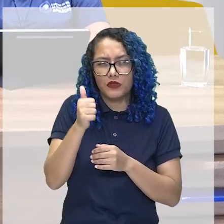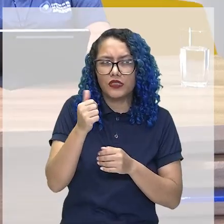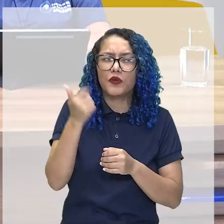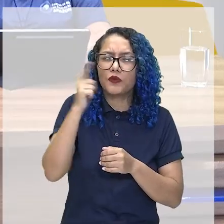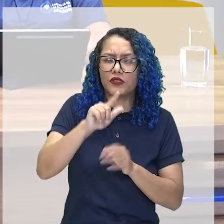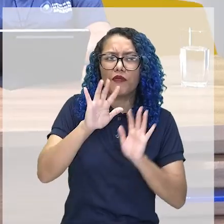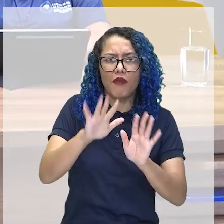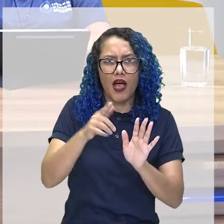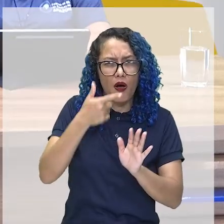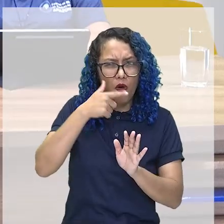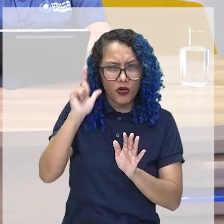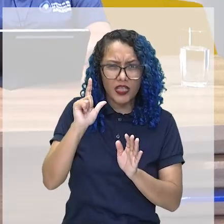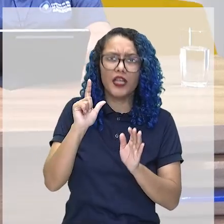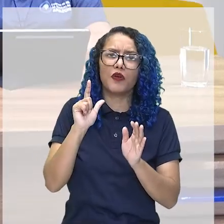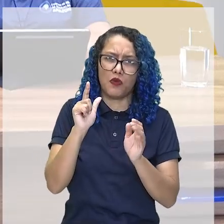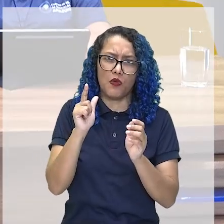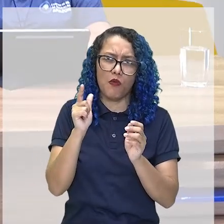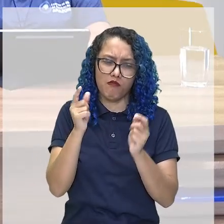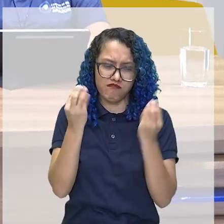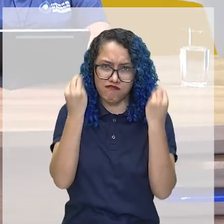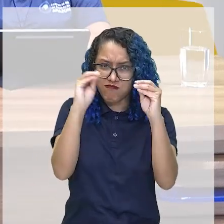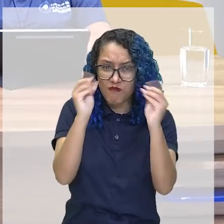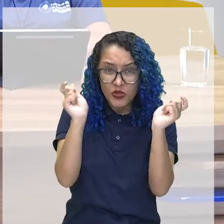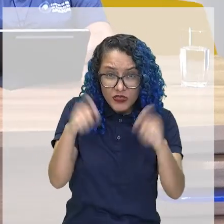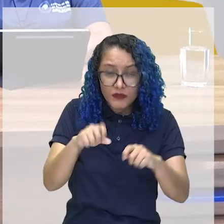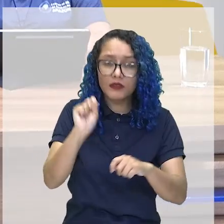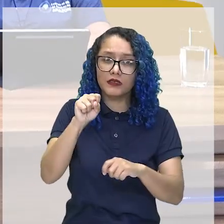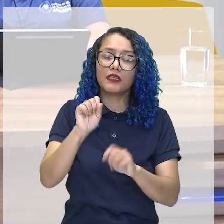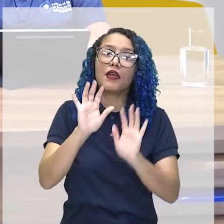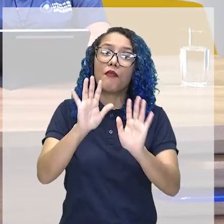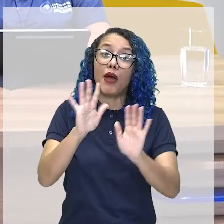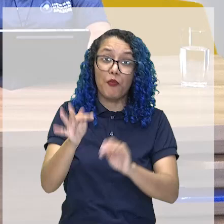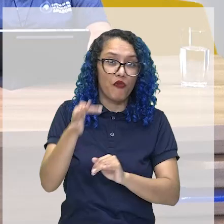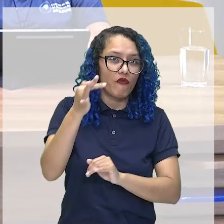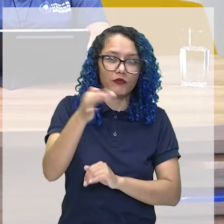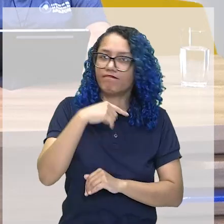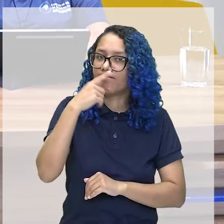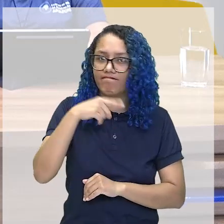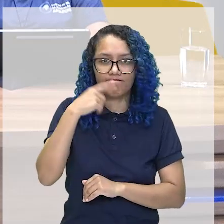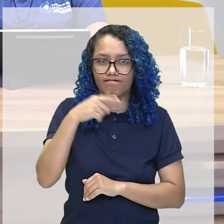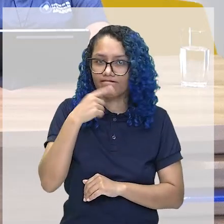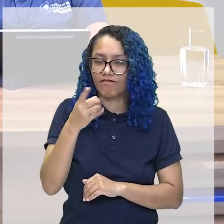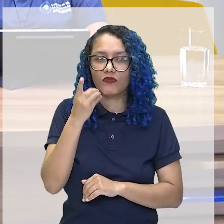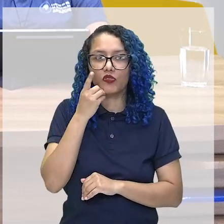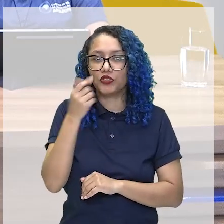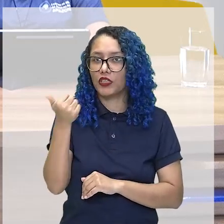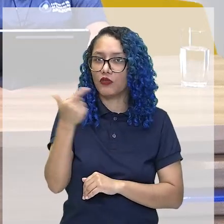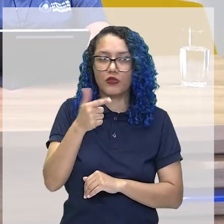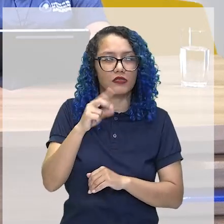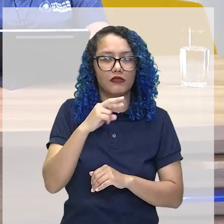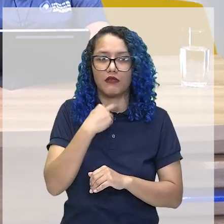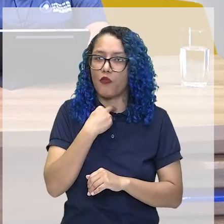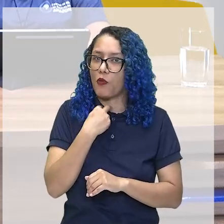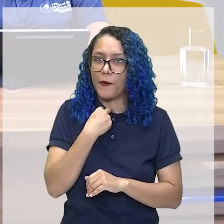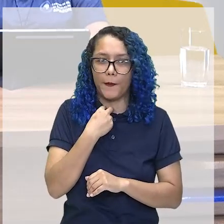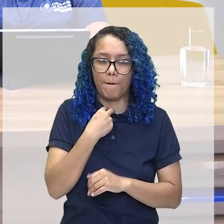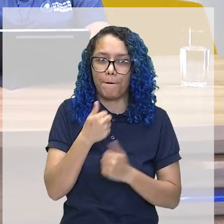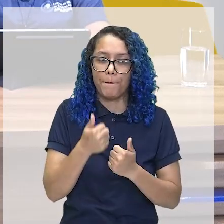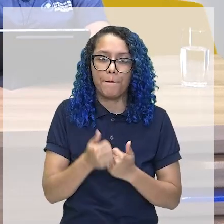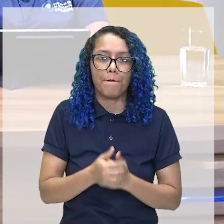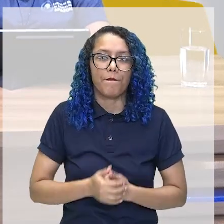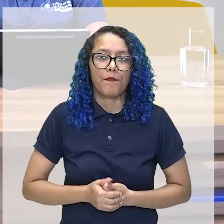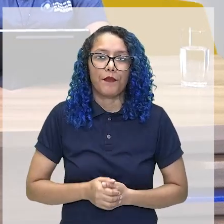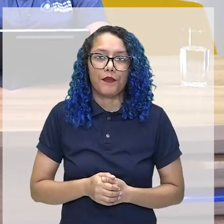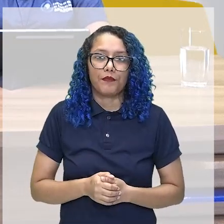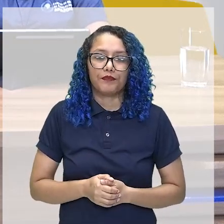Consegue. Né? O de ontem você consegue atualizar. Só não dá para fazer para o futuro. O que a gente tem mais ali, então,